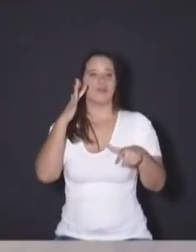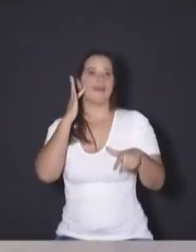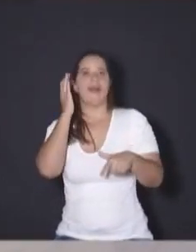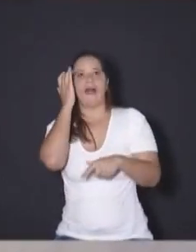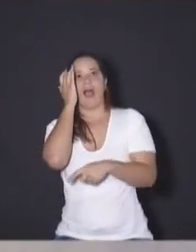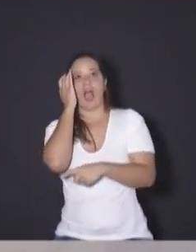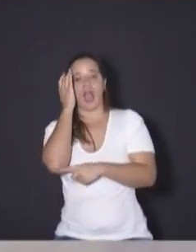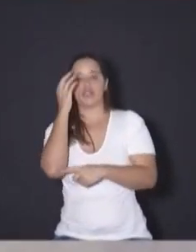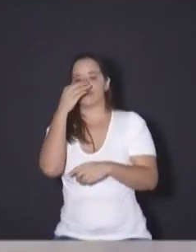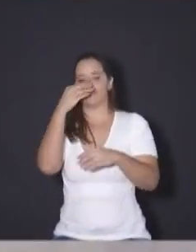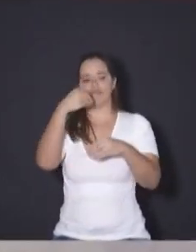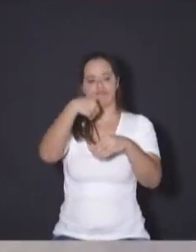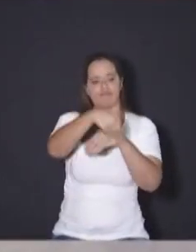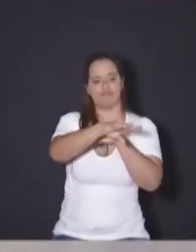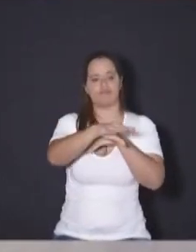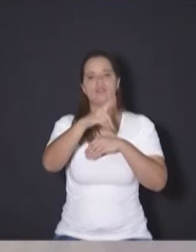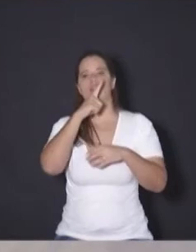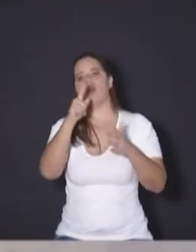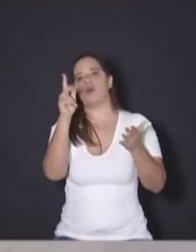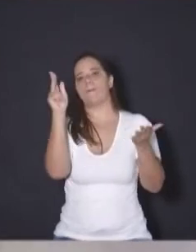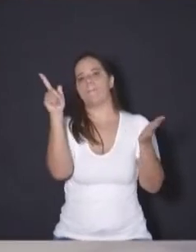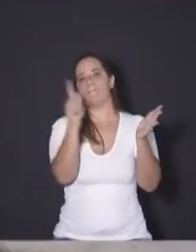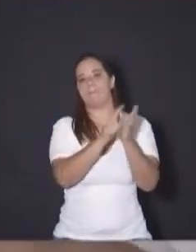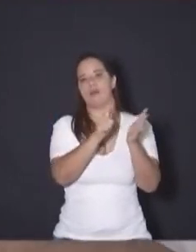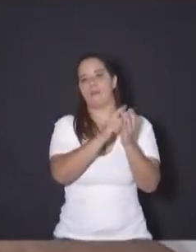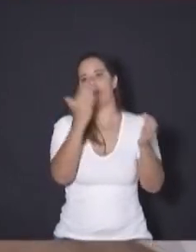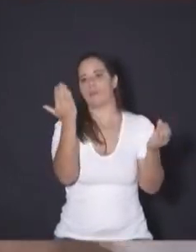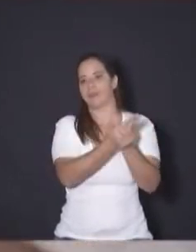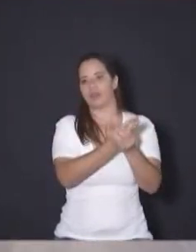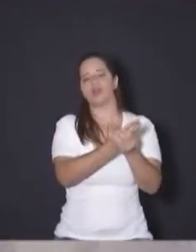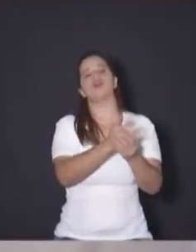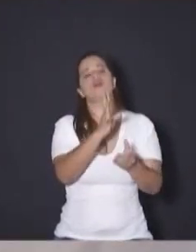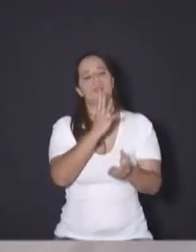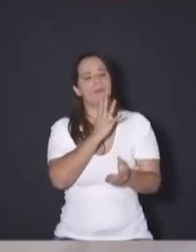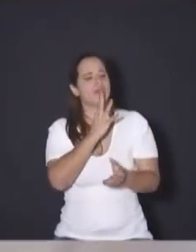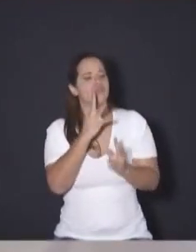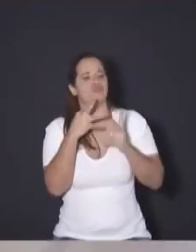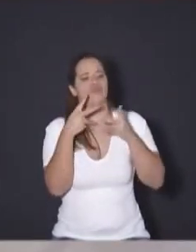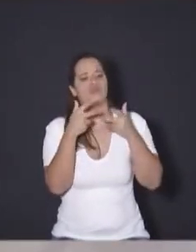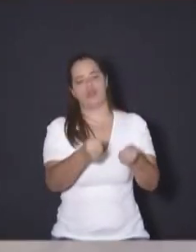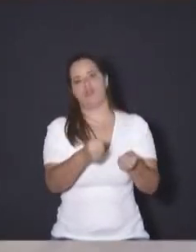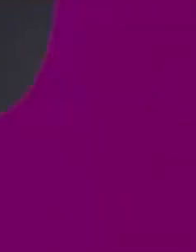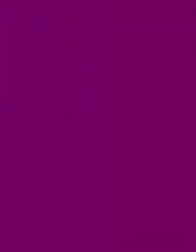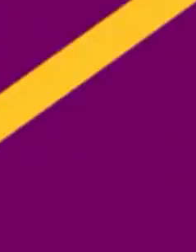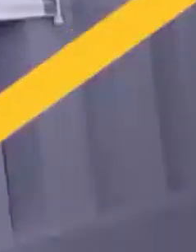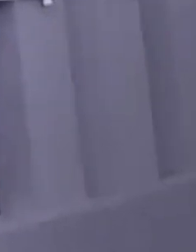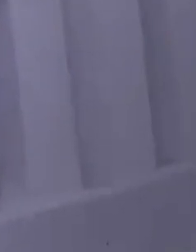que despachando no gabinete ele já tem conhecem tudo